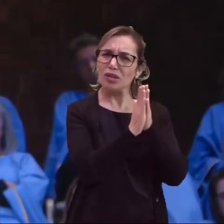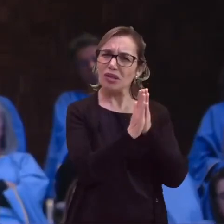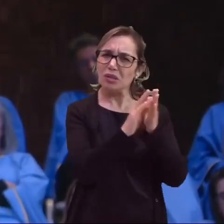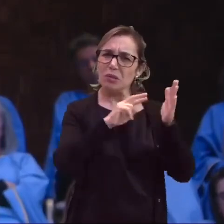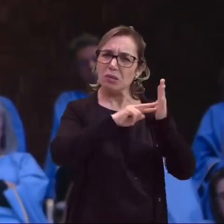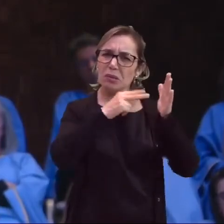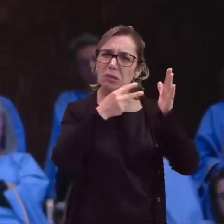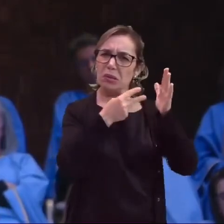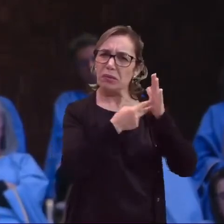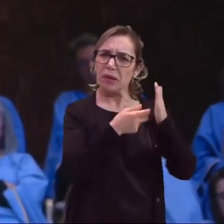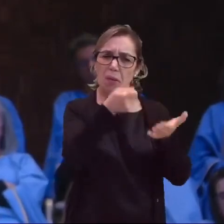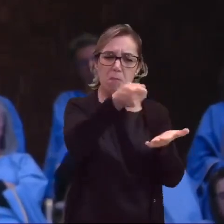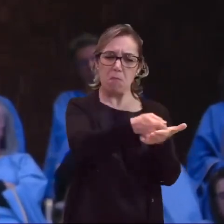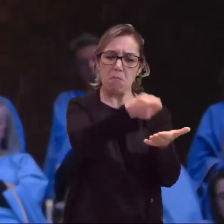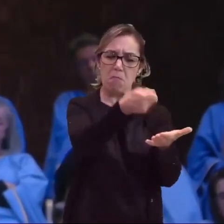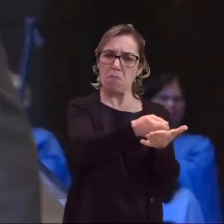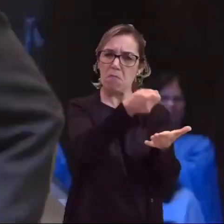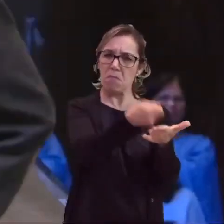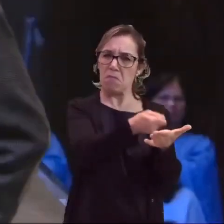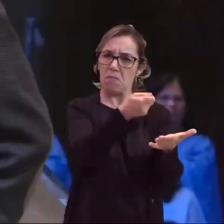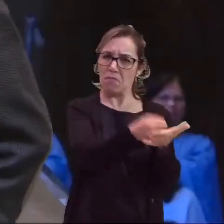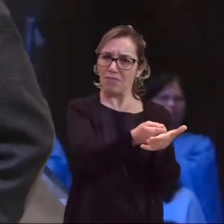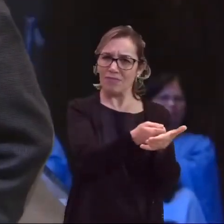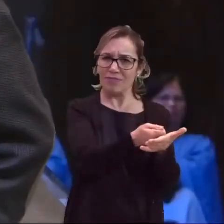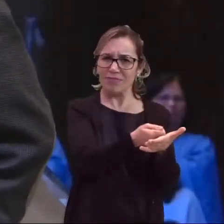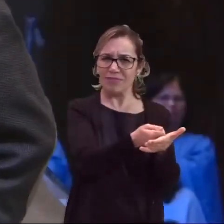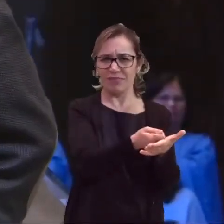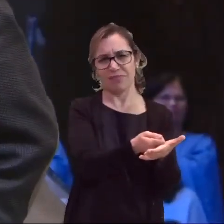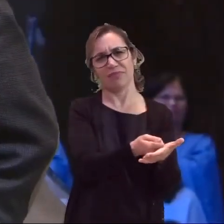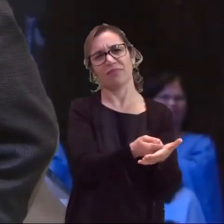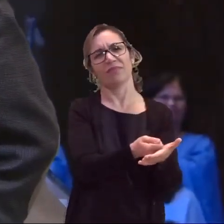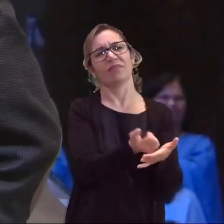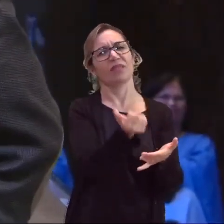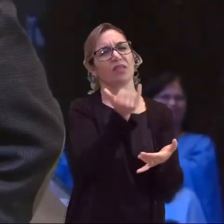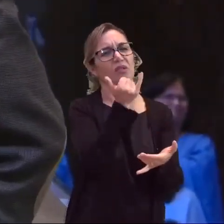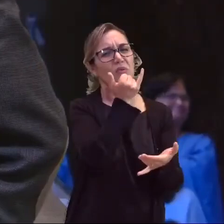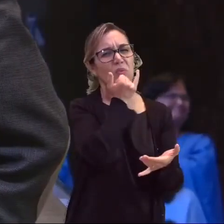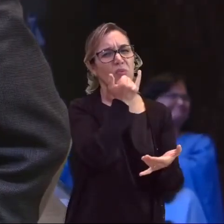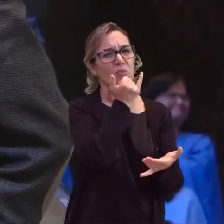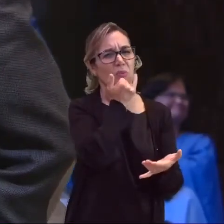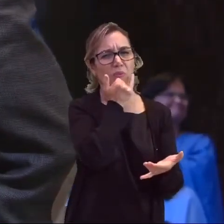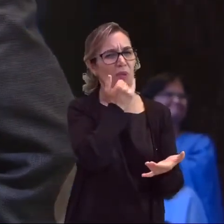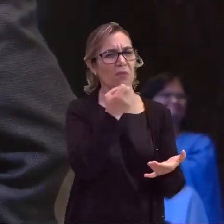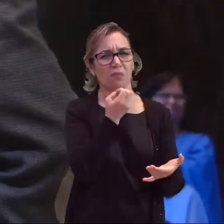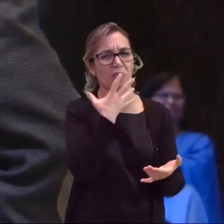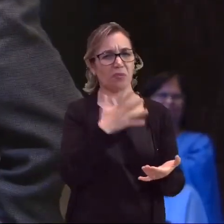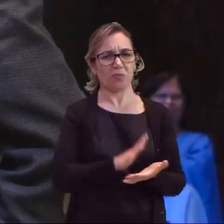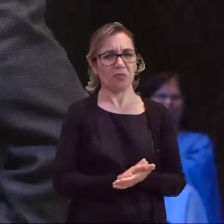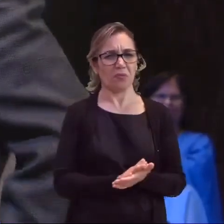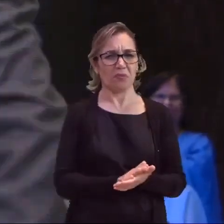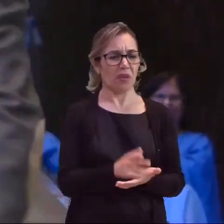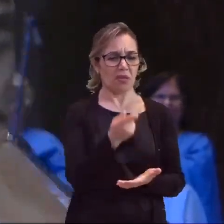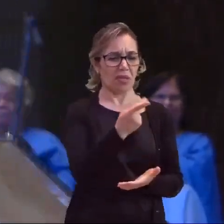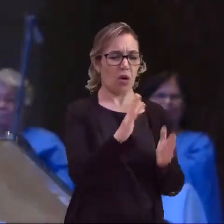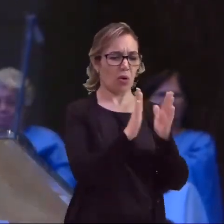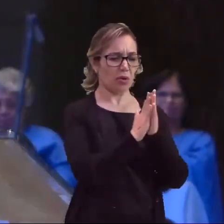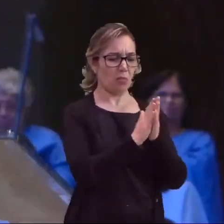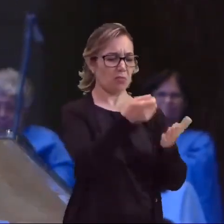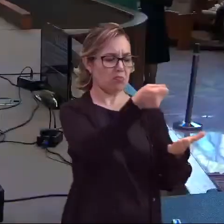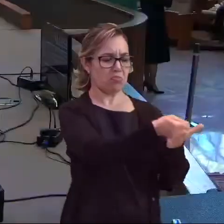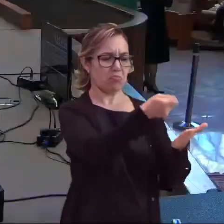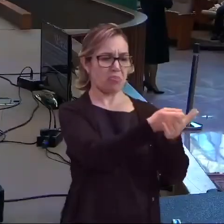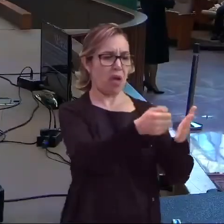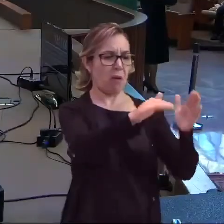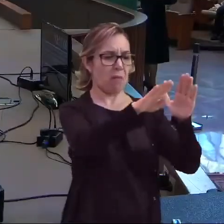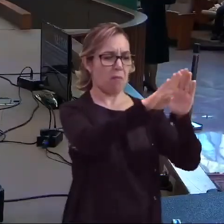e cá entre nós você ficar repetindo a mesma coisa castigo mesmo Oi mãe porque não